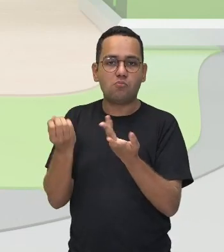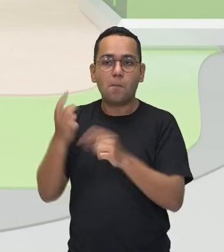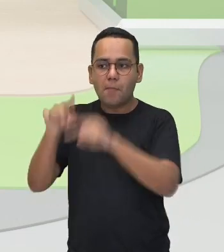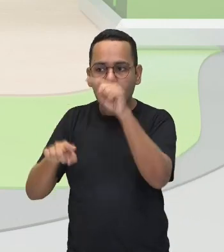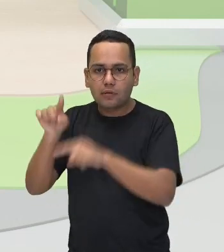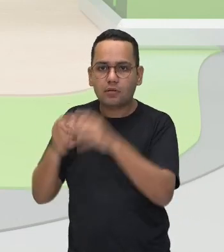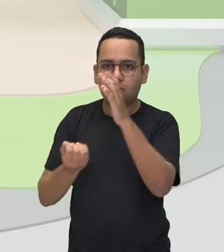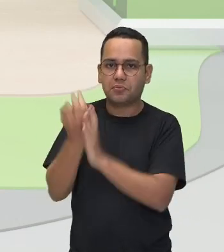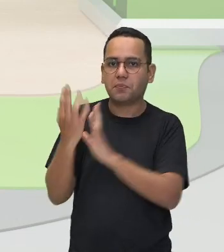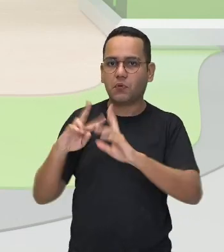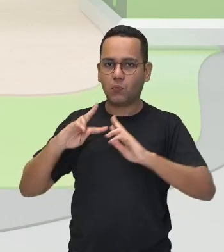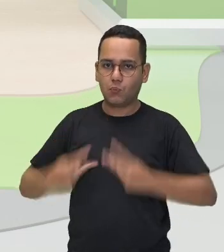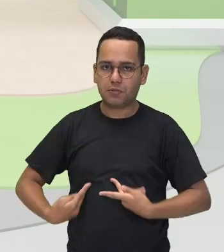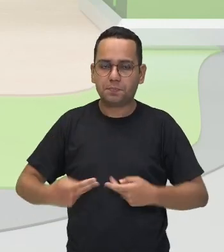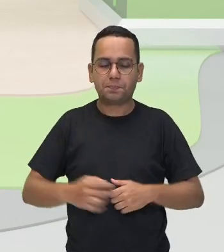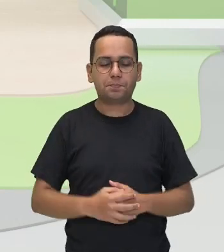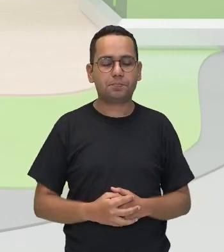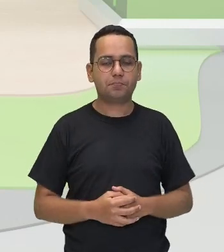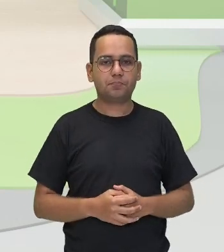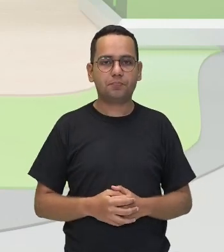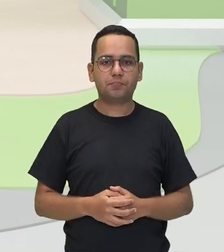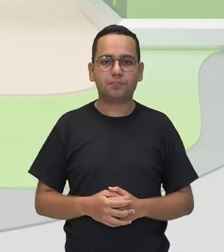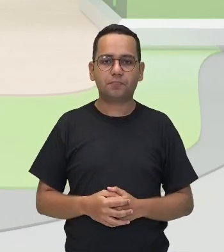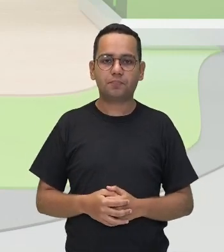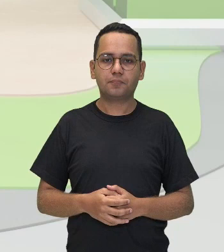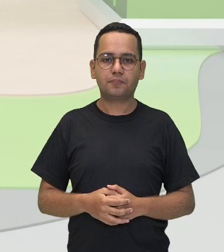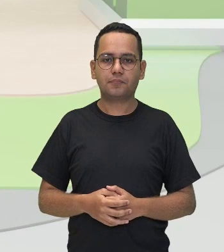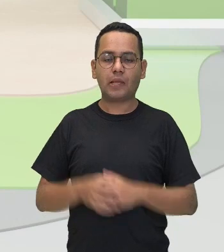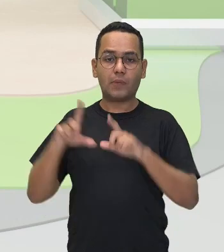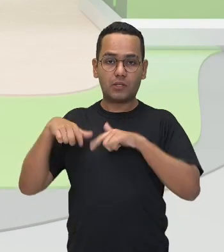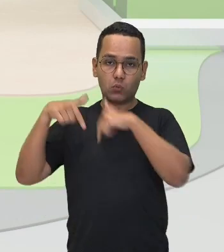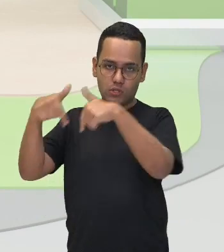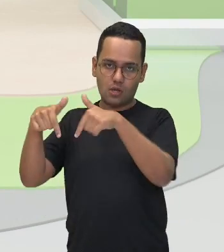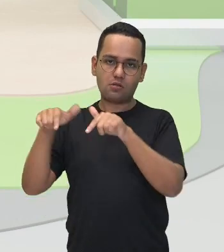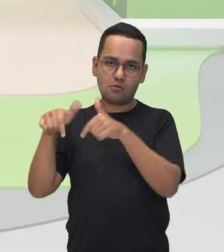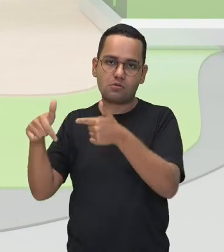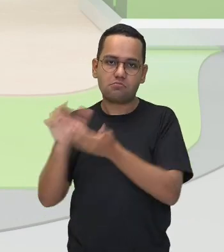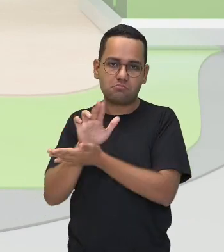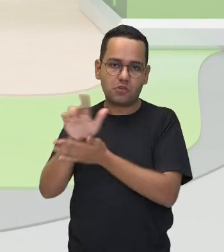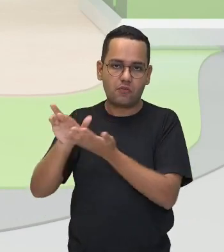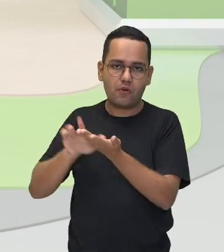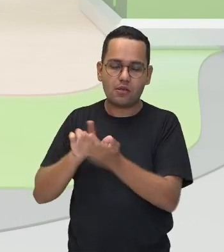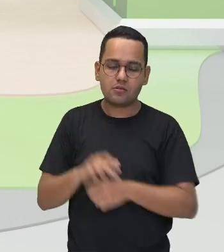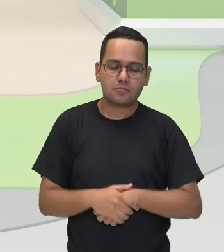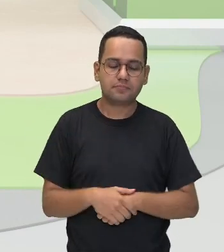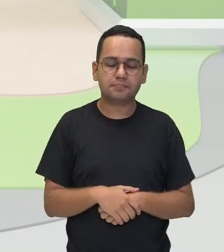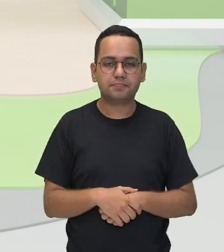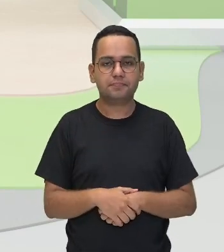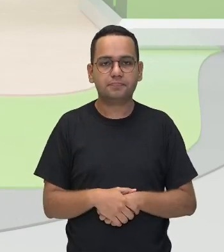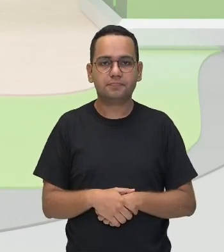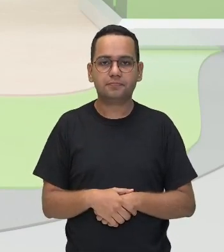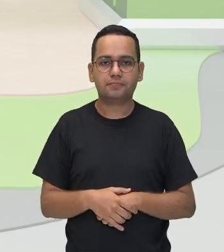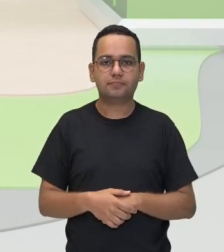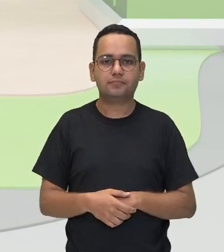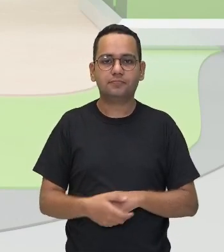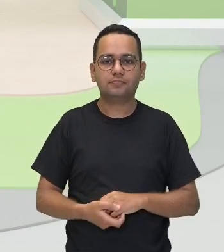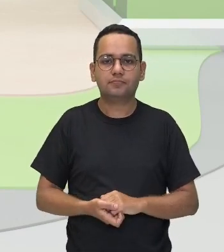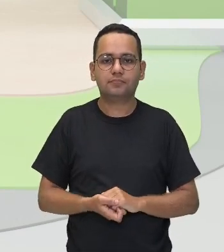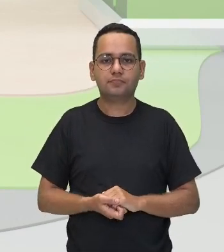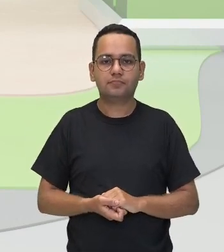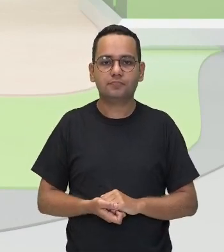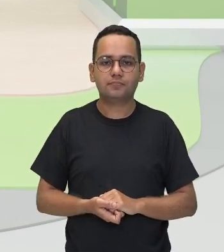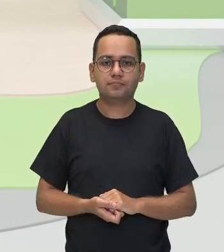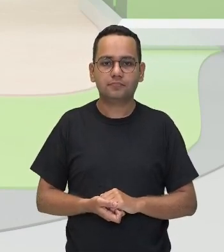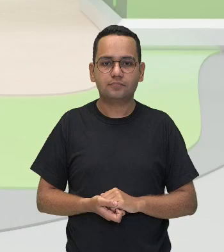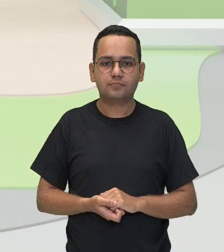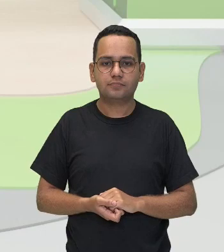e causadas ali pelo homem, né, das várias atividades humanas, né, num determinado ambiente. Então, nós vamos